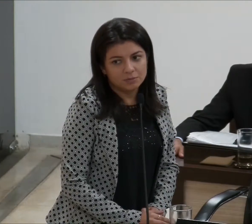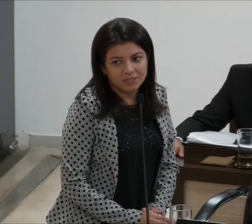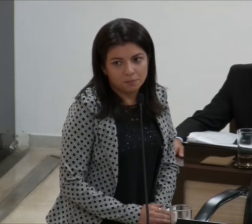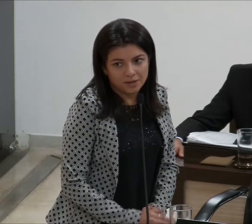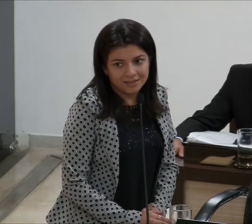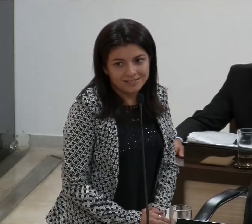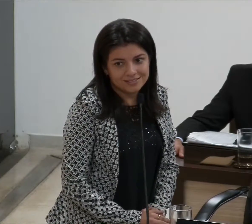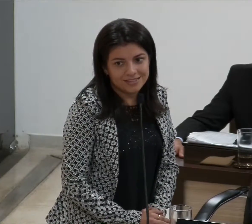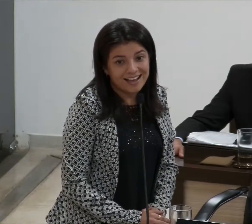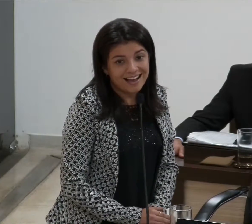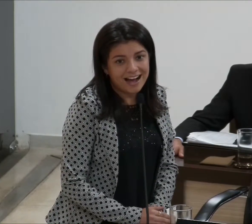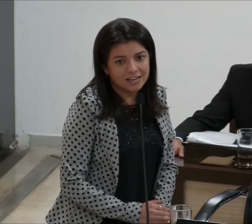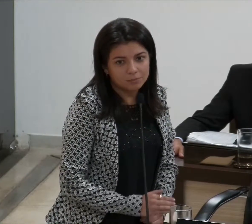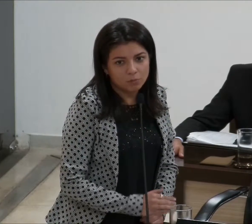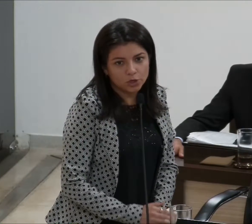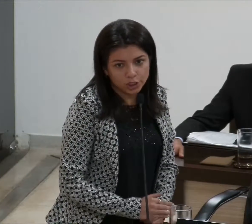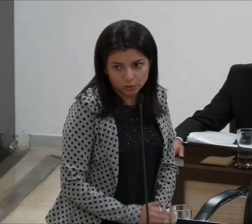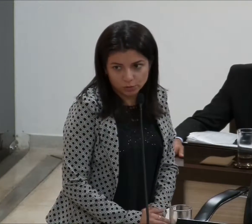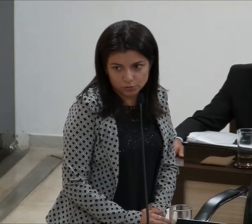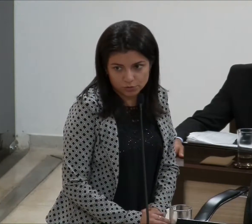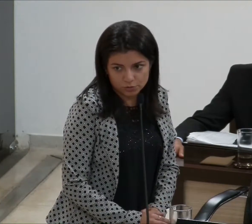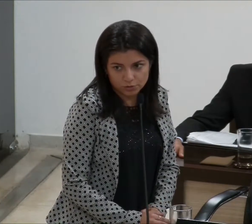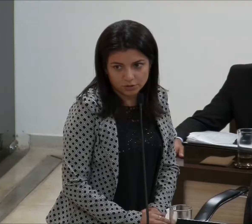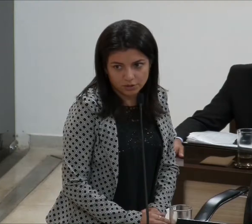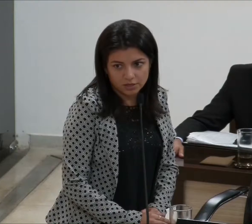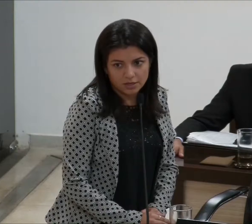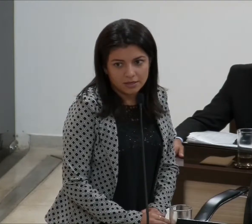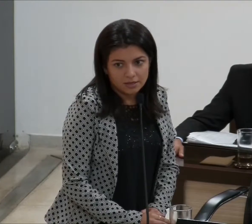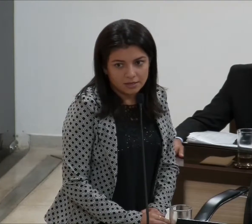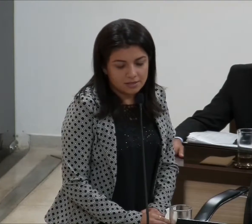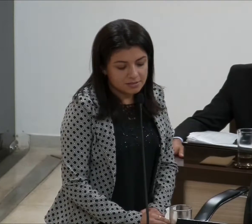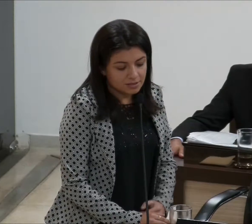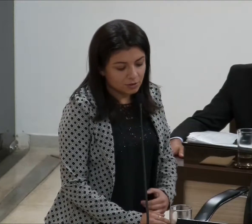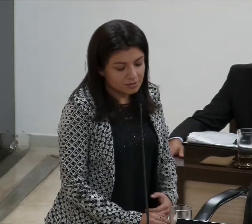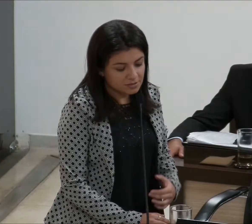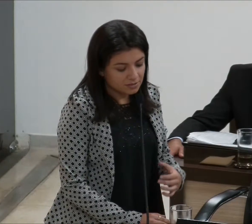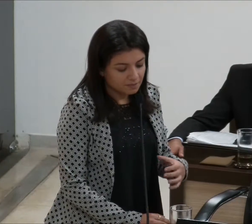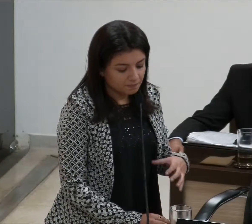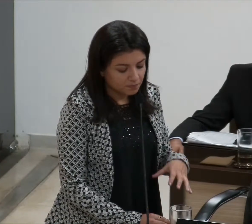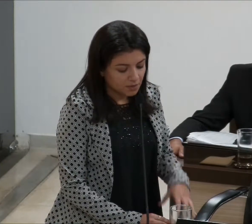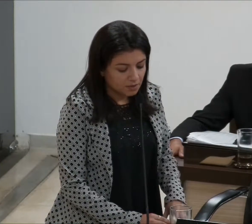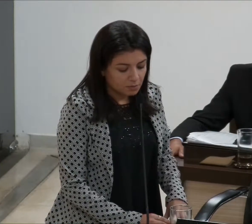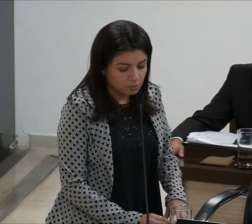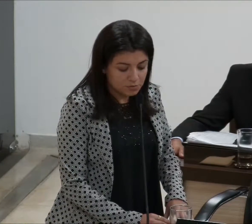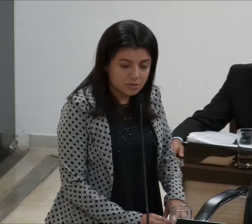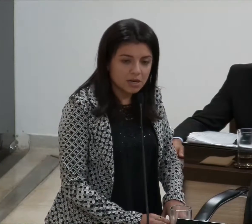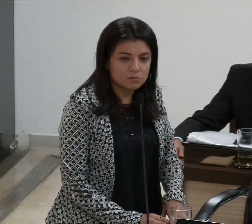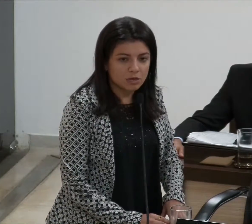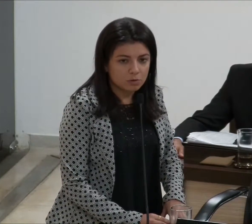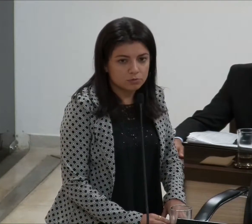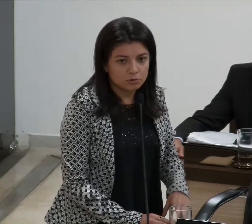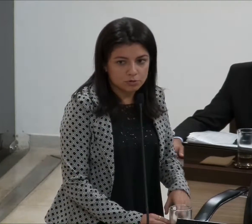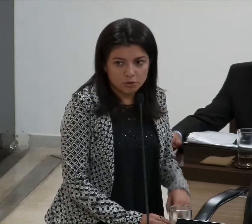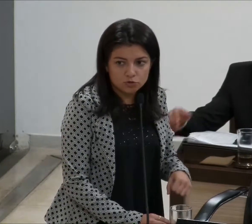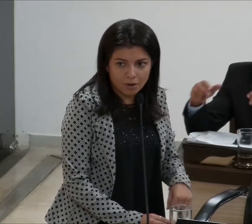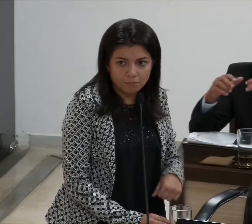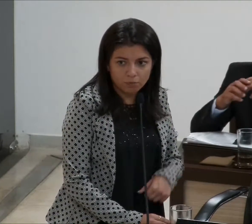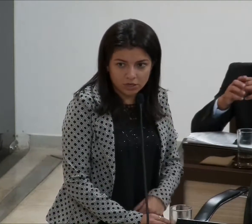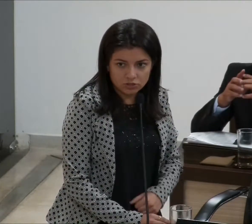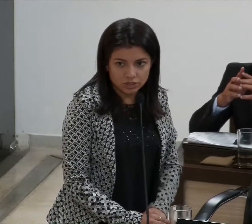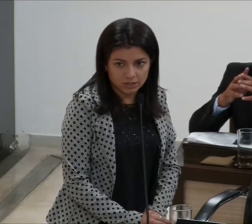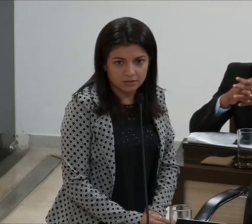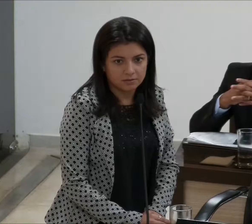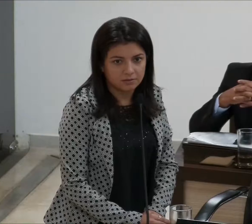poderes são independentes e harmônicos. E se nós buscamos a construção de